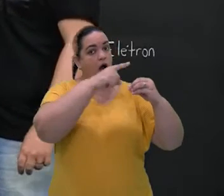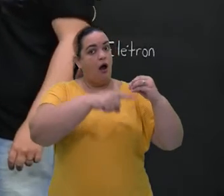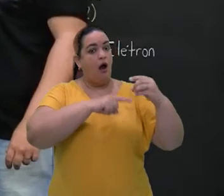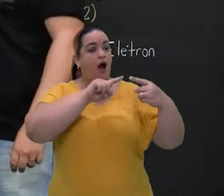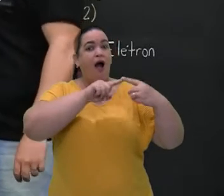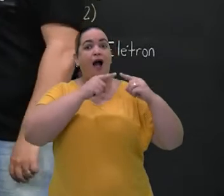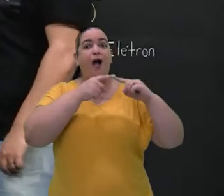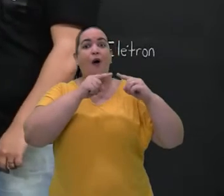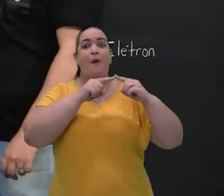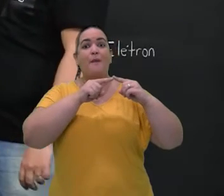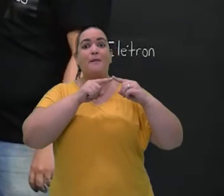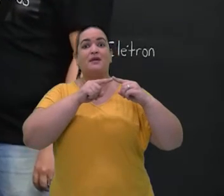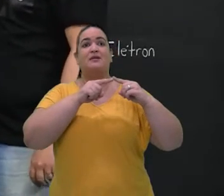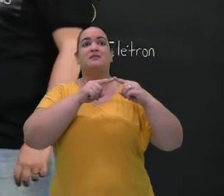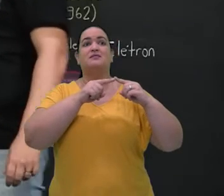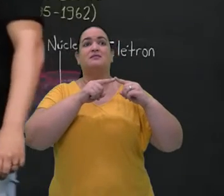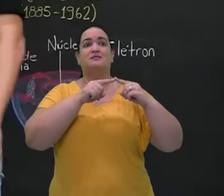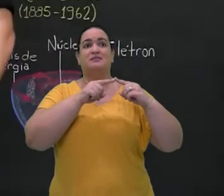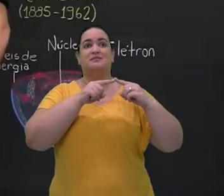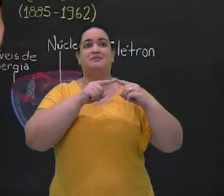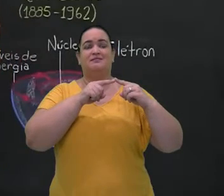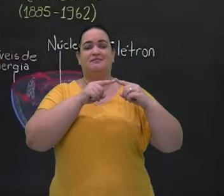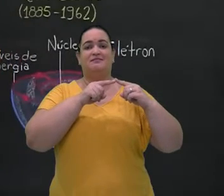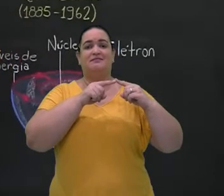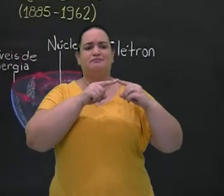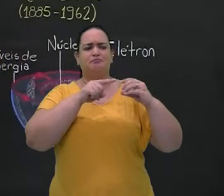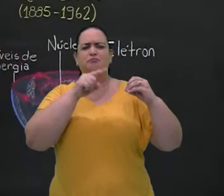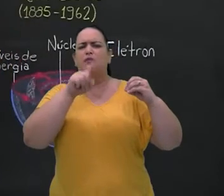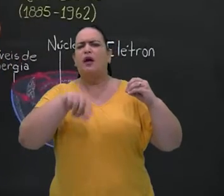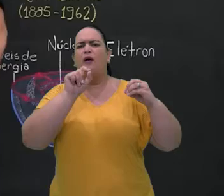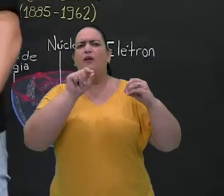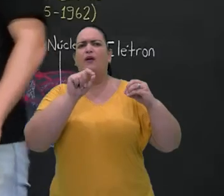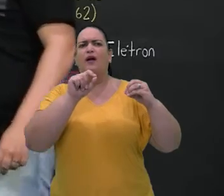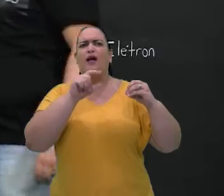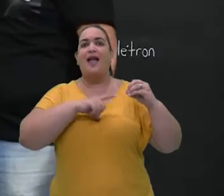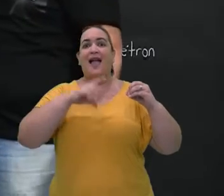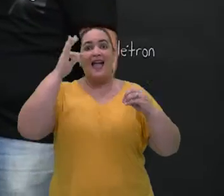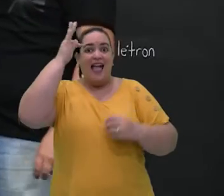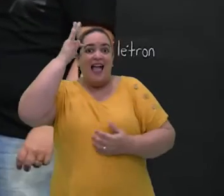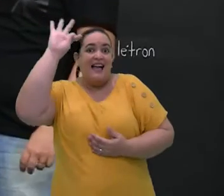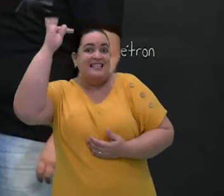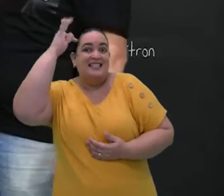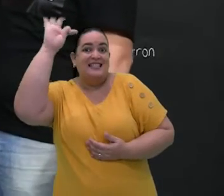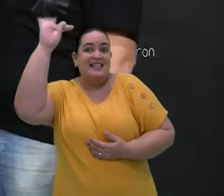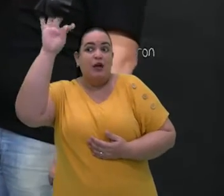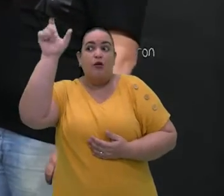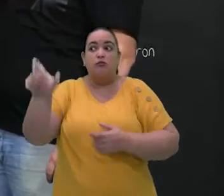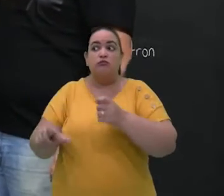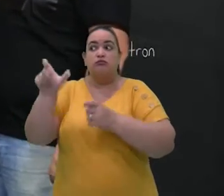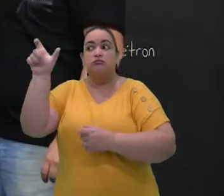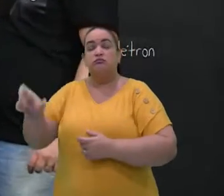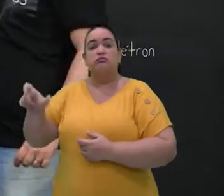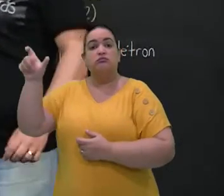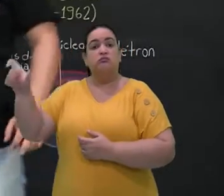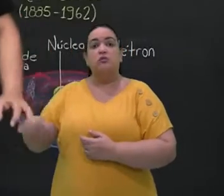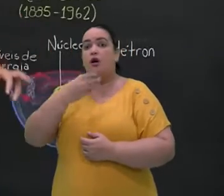O que é um modelo atômico? Botei aqui para vocês, ó. Os modelos atômicos são teorias baseadas